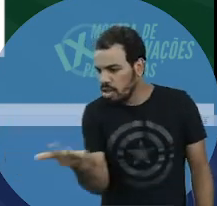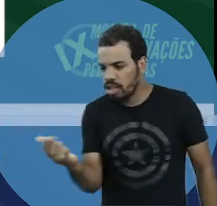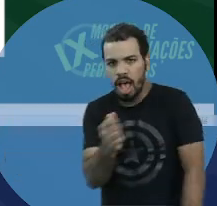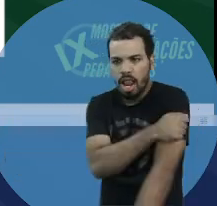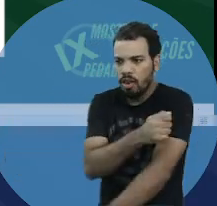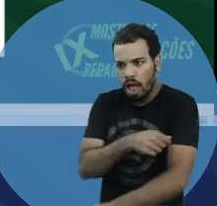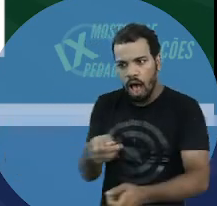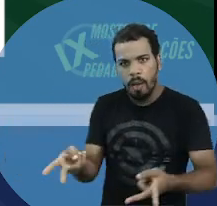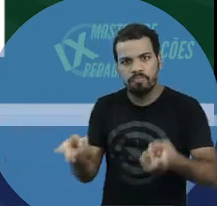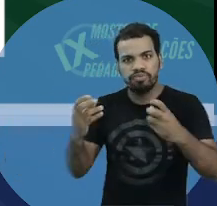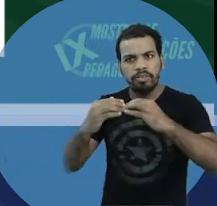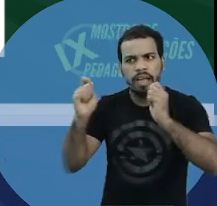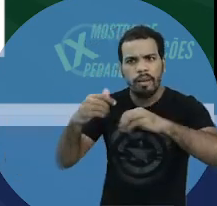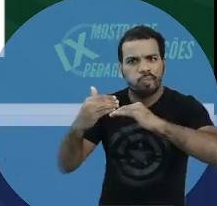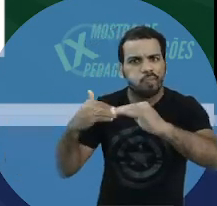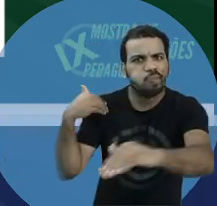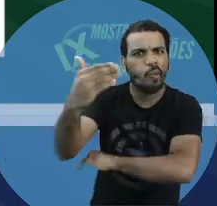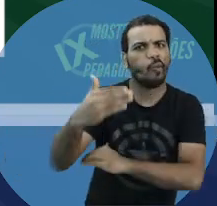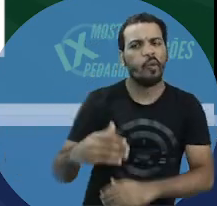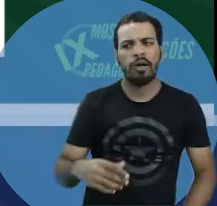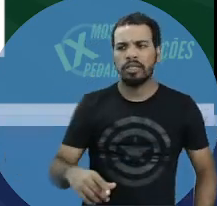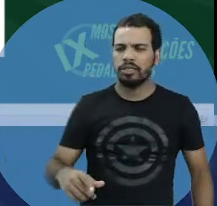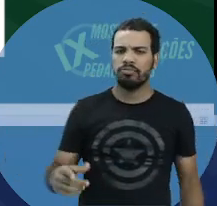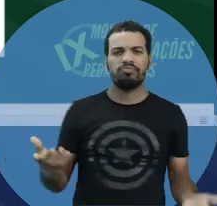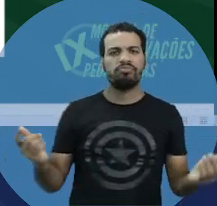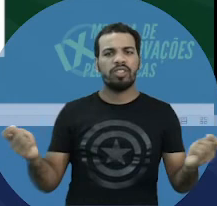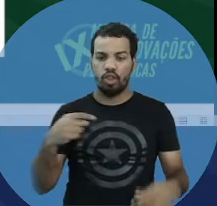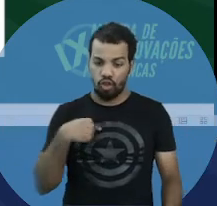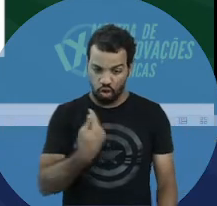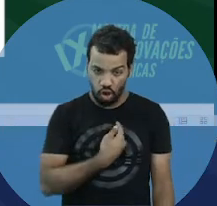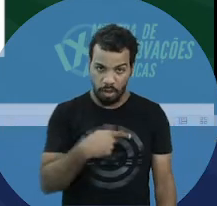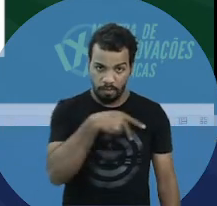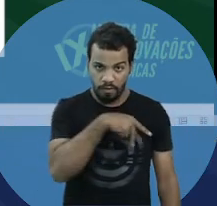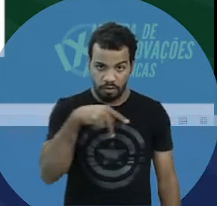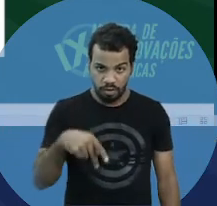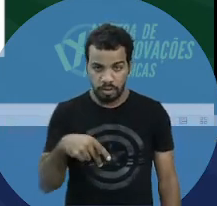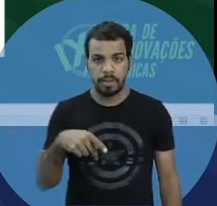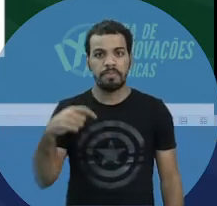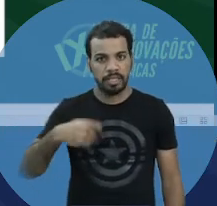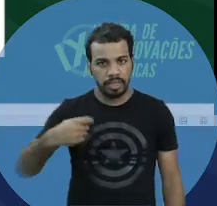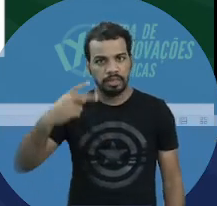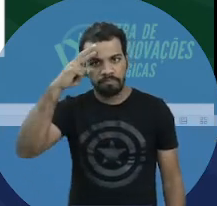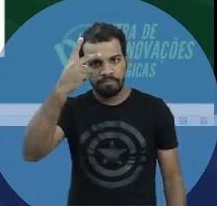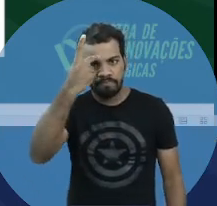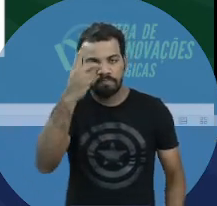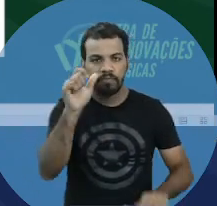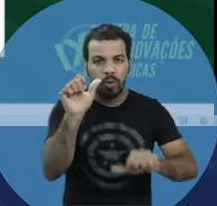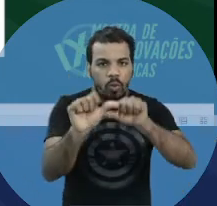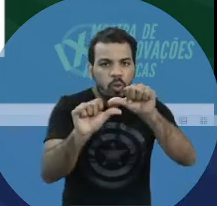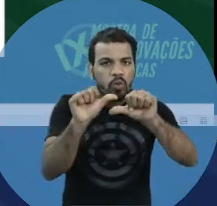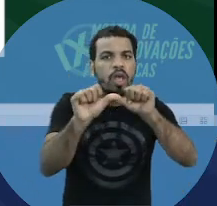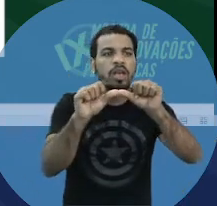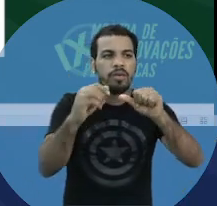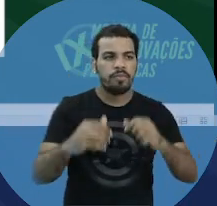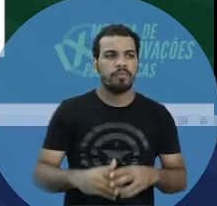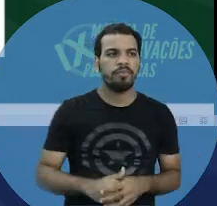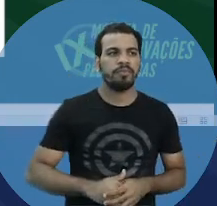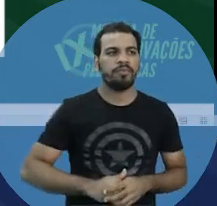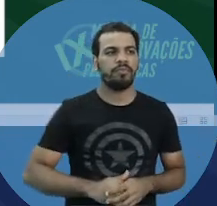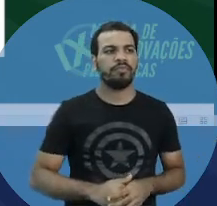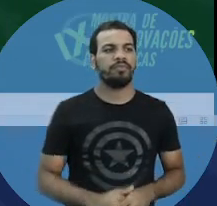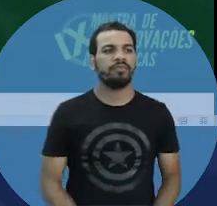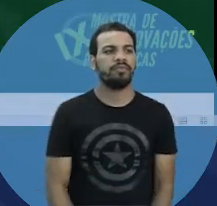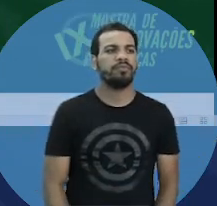de ir além, né? O quanto nós, muitas vezes, professores nesse tempo, precisamos nos remodelar, nos refazer. Pode passar, próximo, Ricardo.